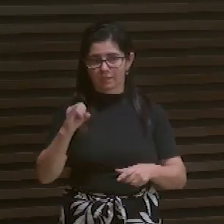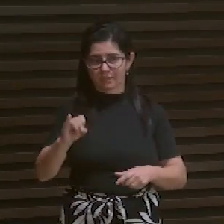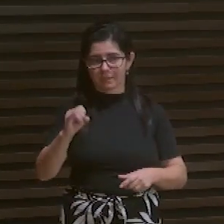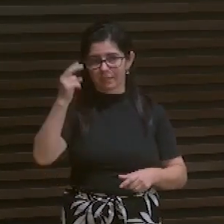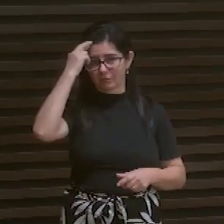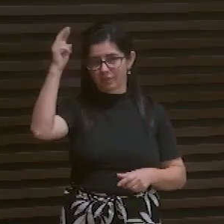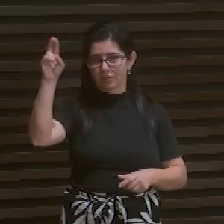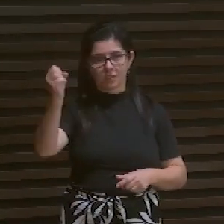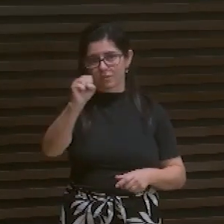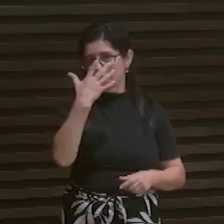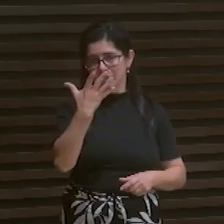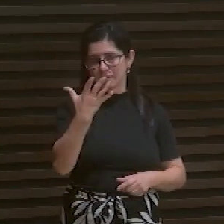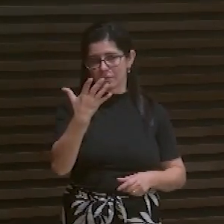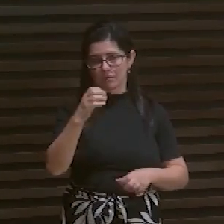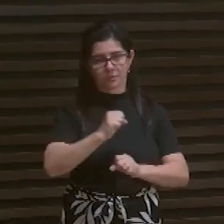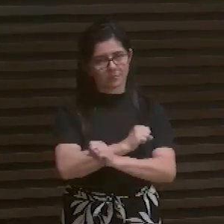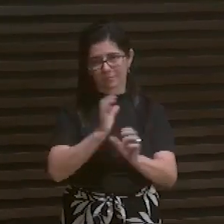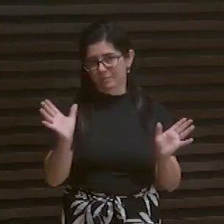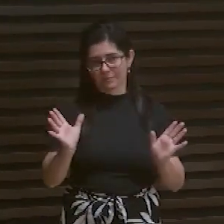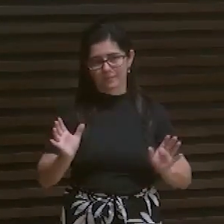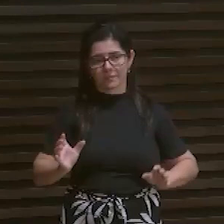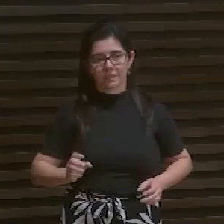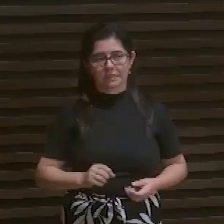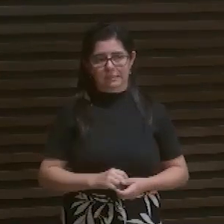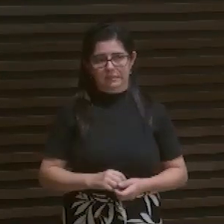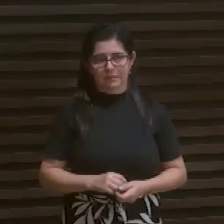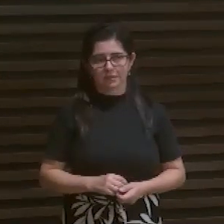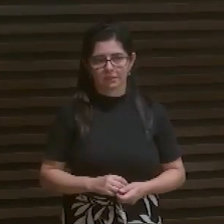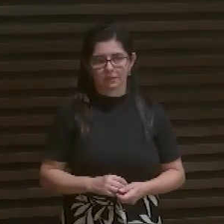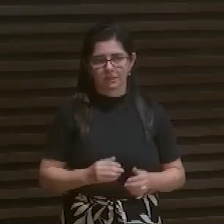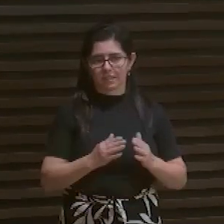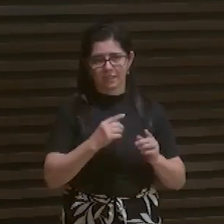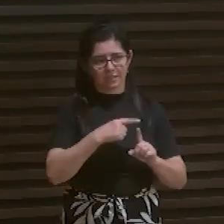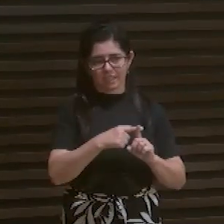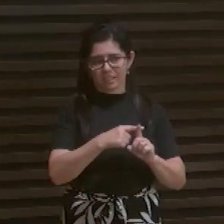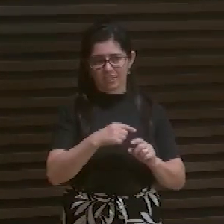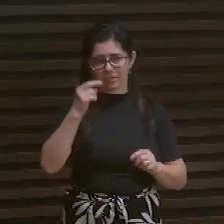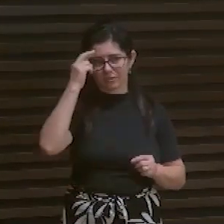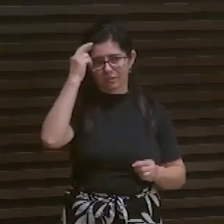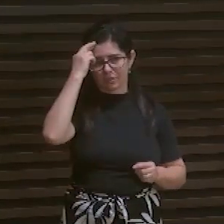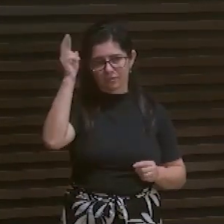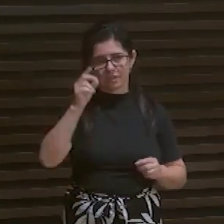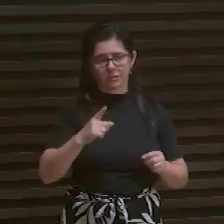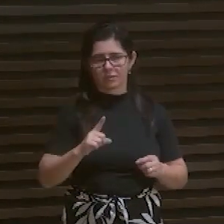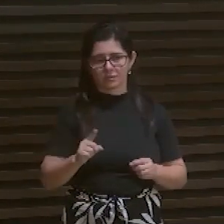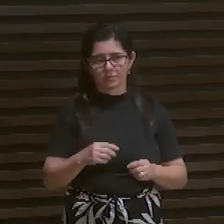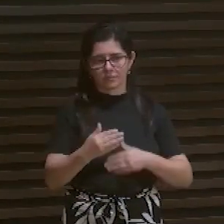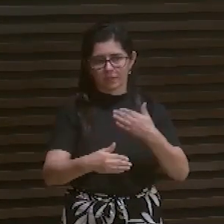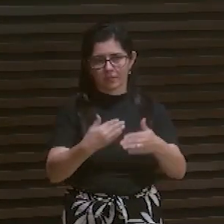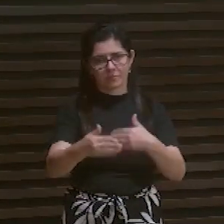acontece. Se o Senhor não estiver à frente, a igreja não prospera. A igreja não avança, o reino não